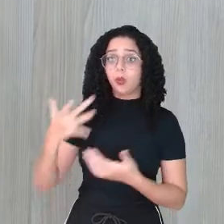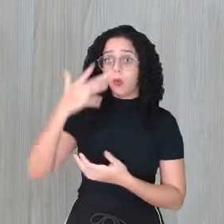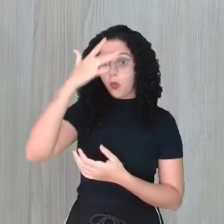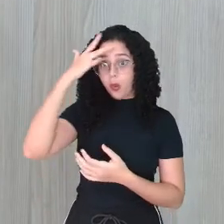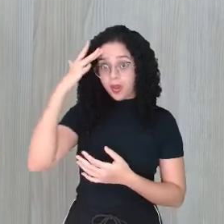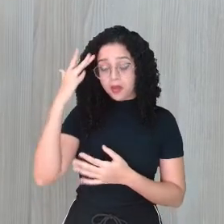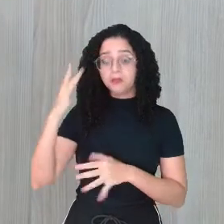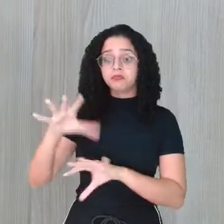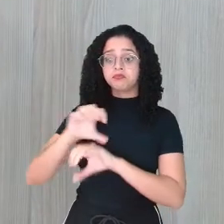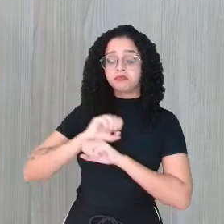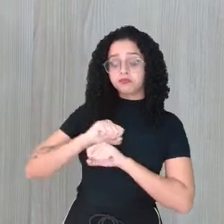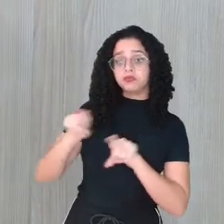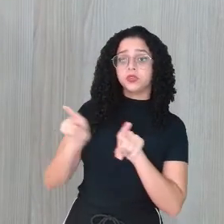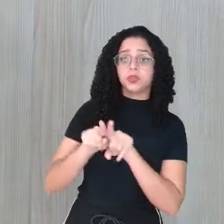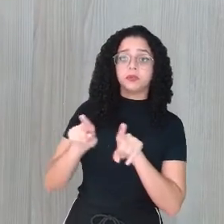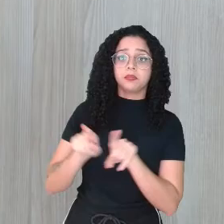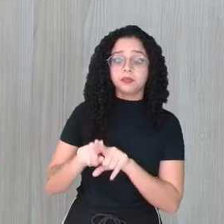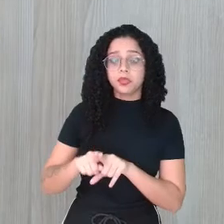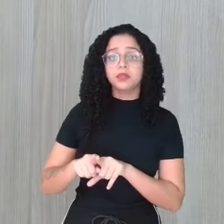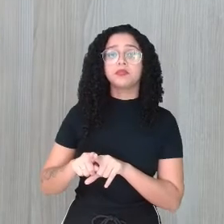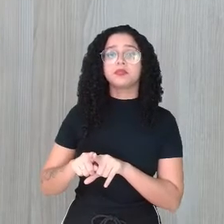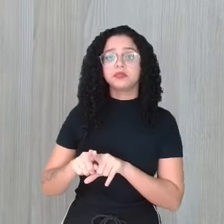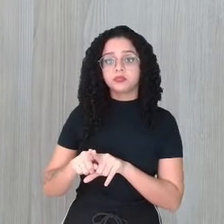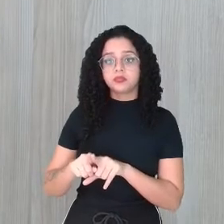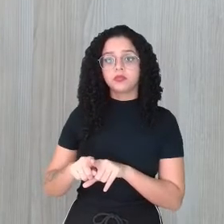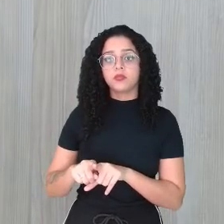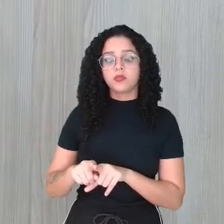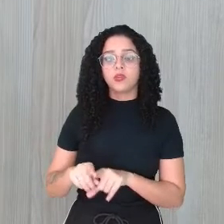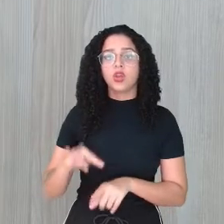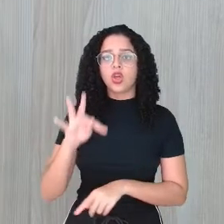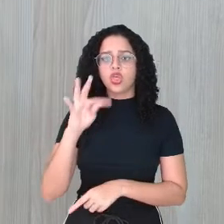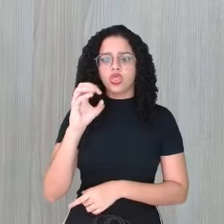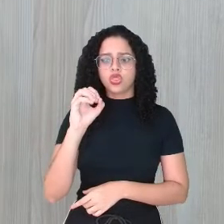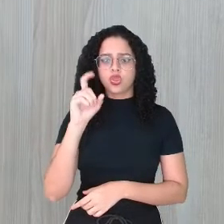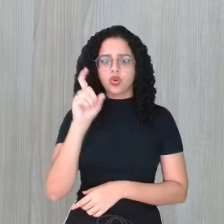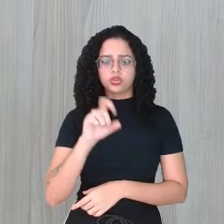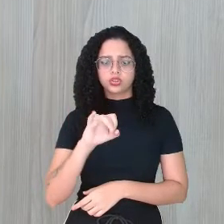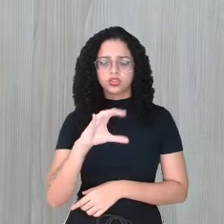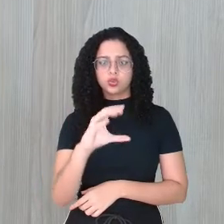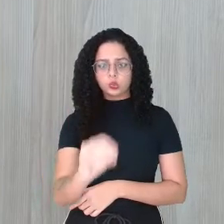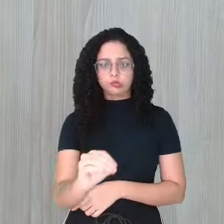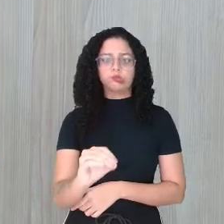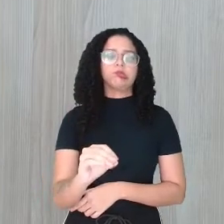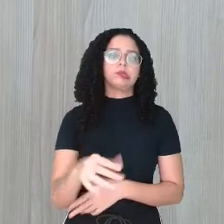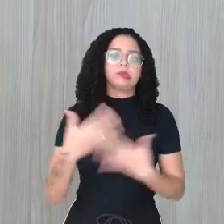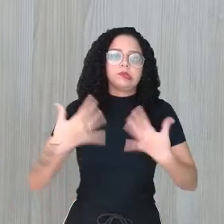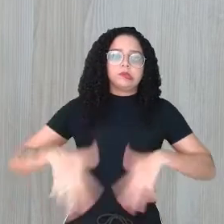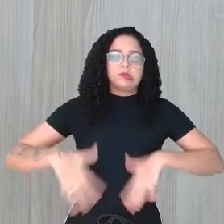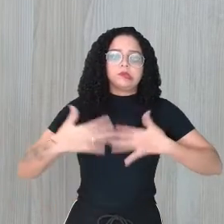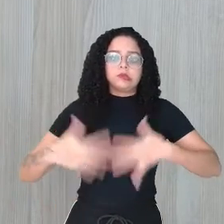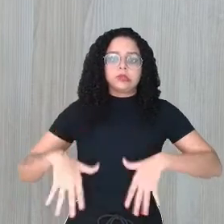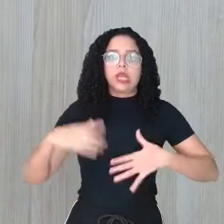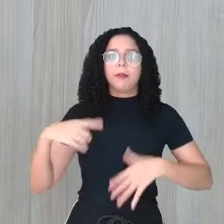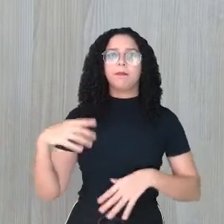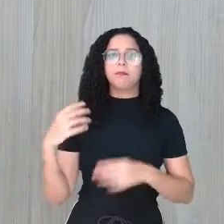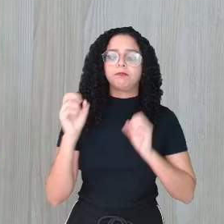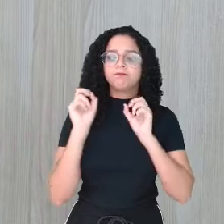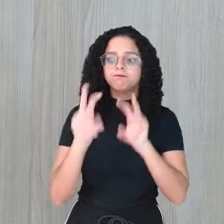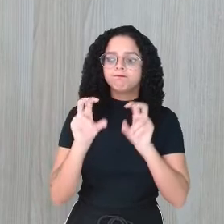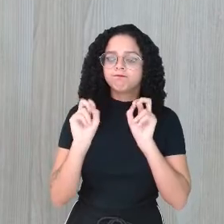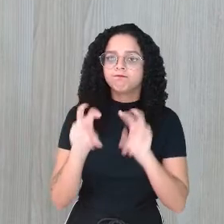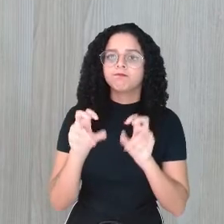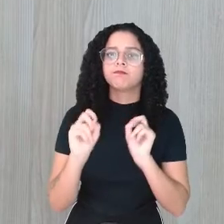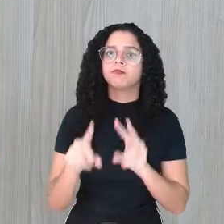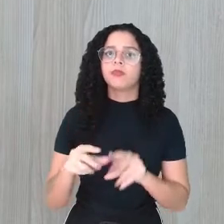atingidas diretamente por um tóxico, olha o nome, né? Agrotóxico. Então, é uma substância tóxica que não